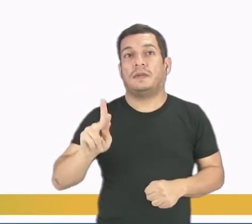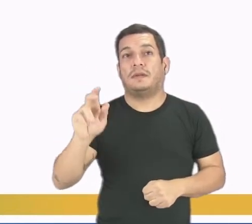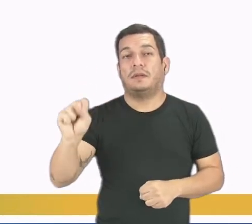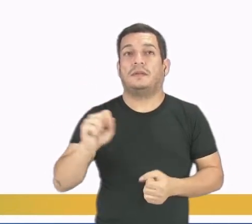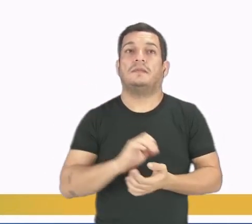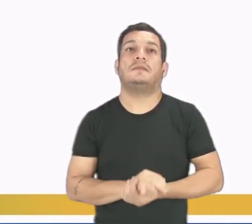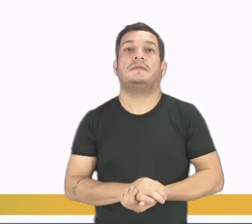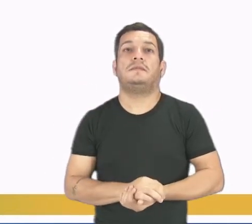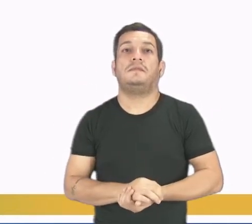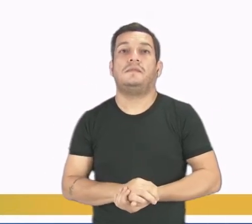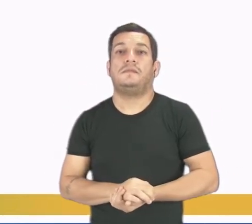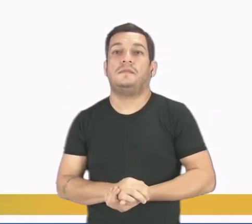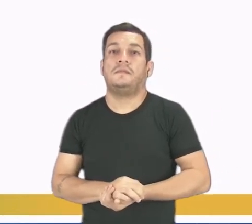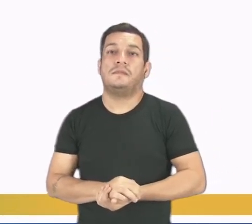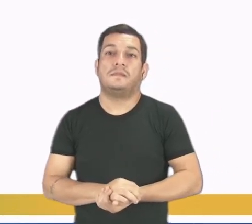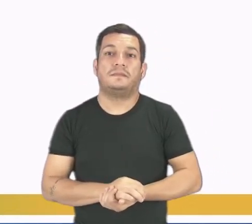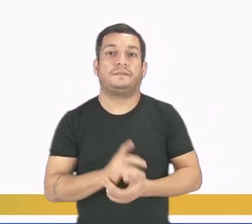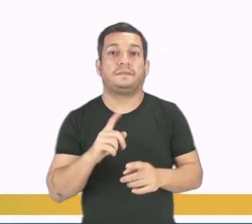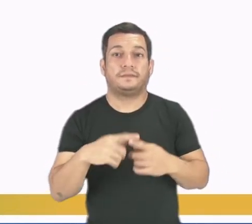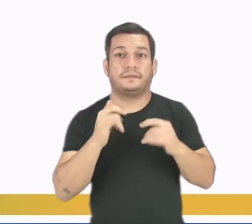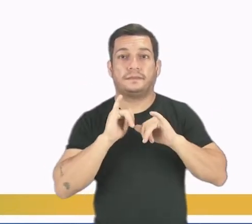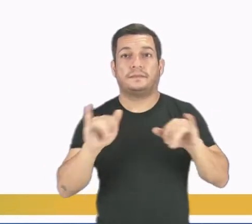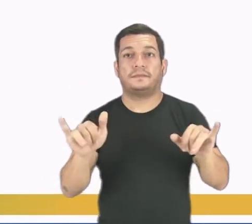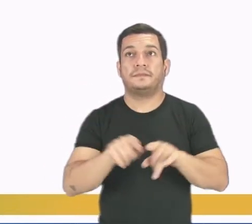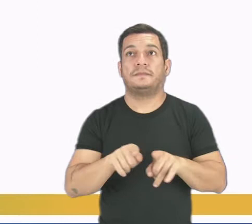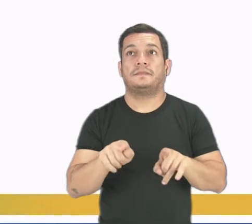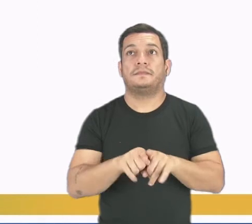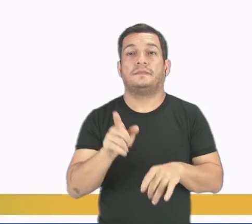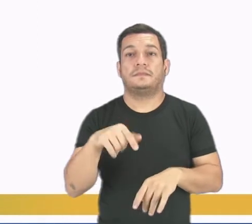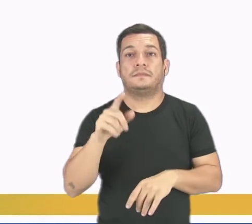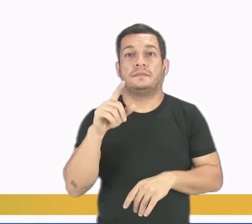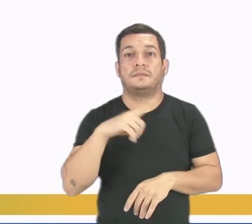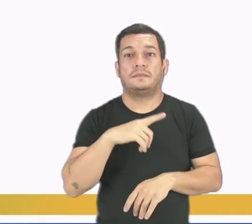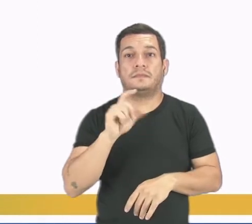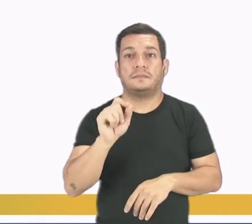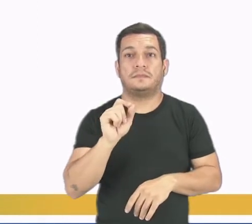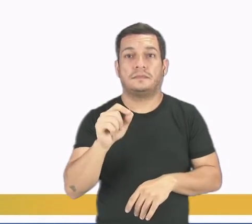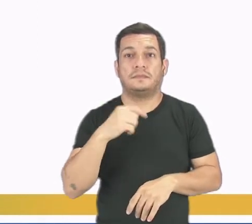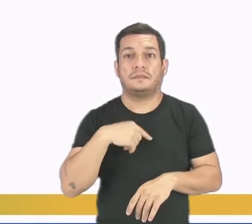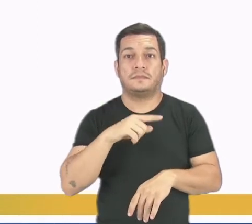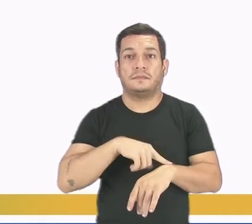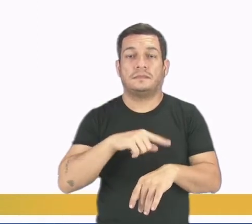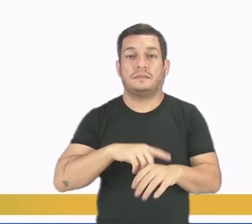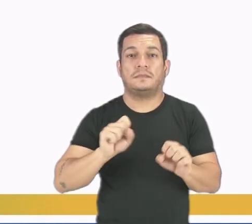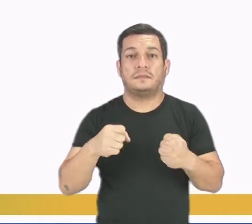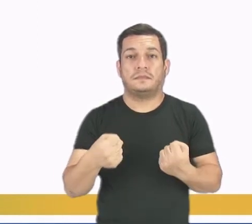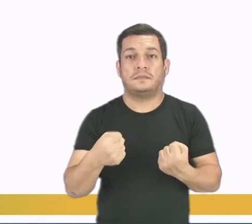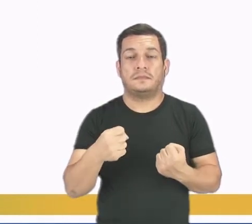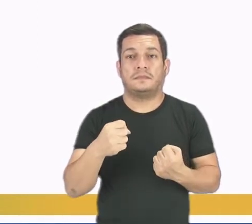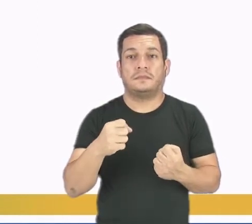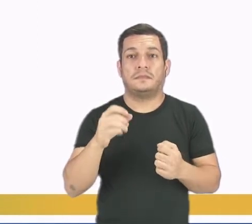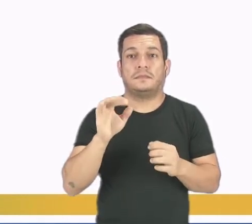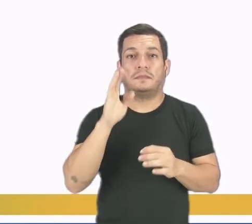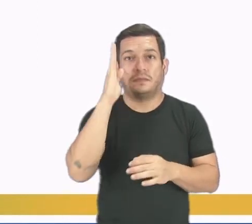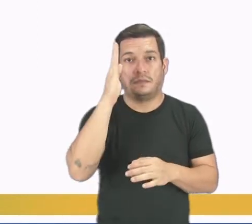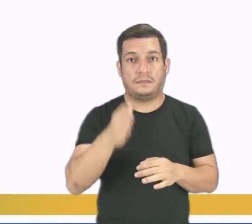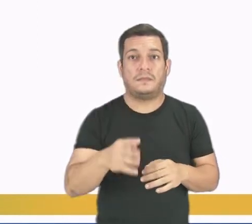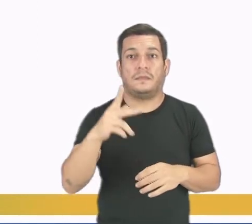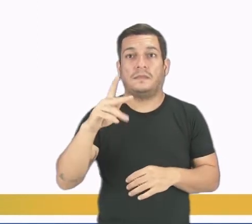lá. Temos aí a ilustração do sentido de rotação. Lembrando, isso não é uma regra fixa, você